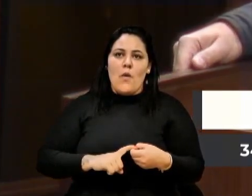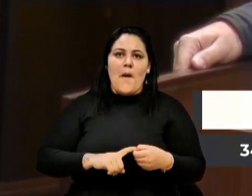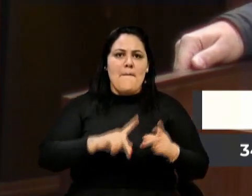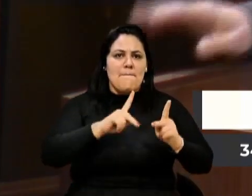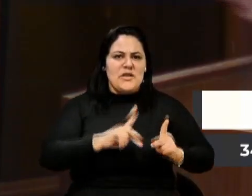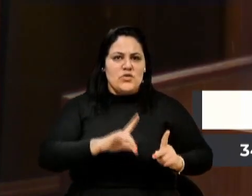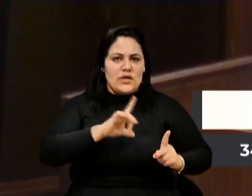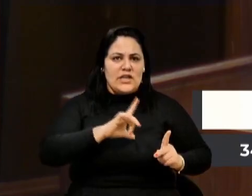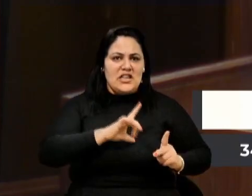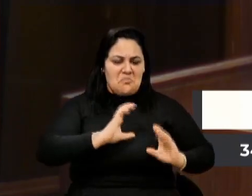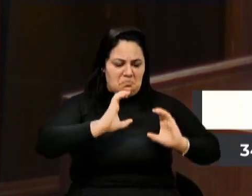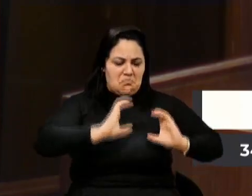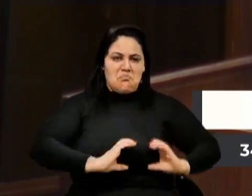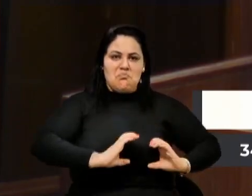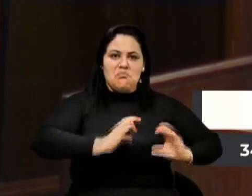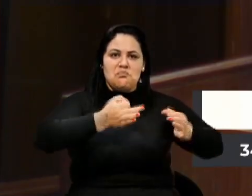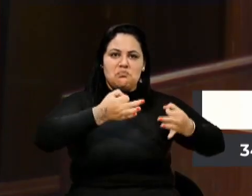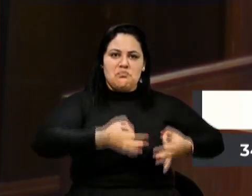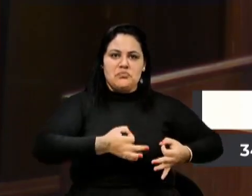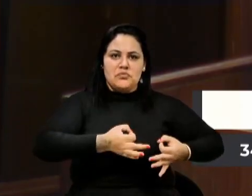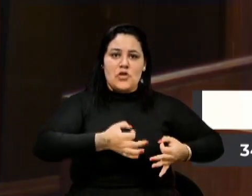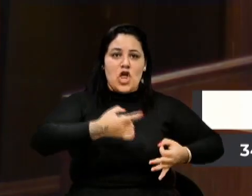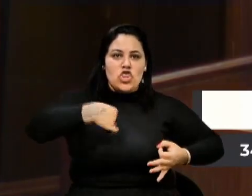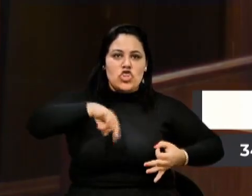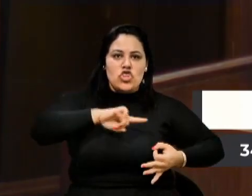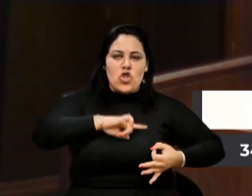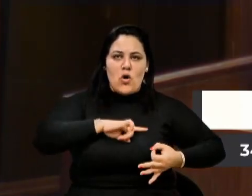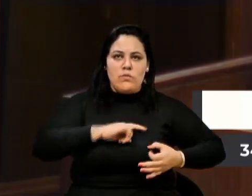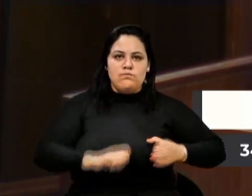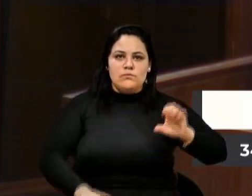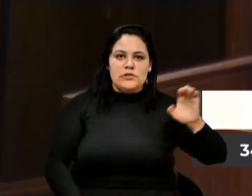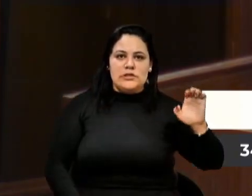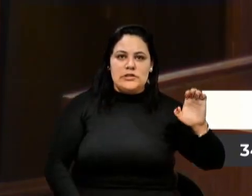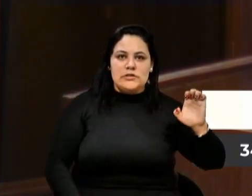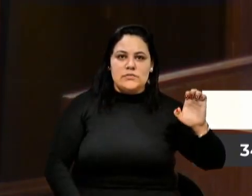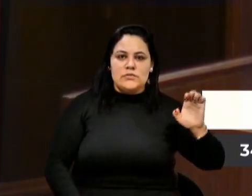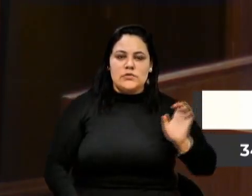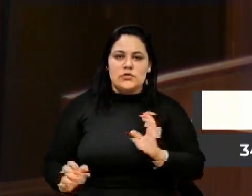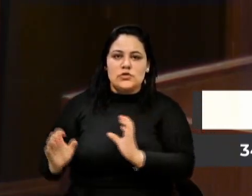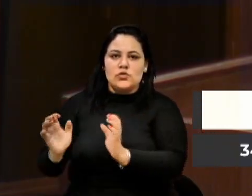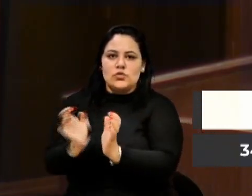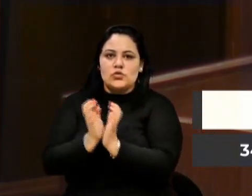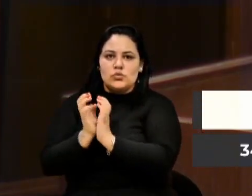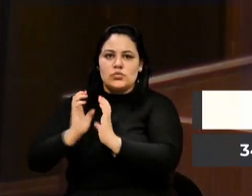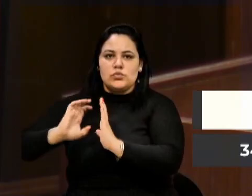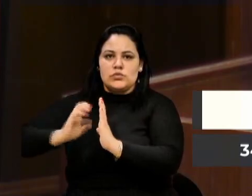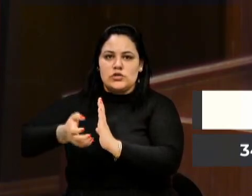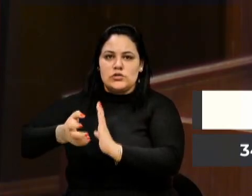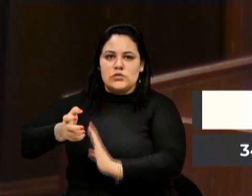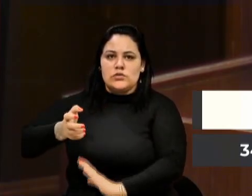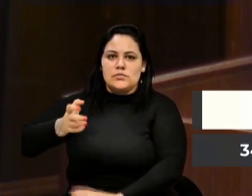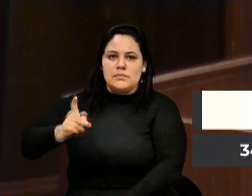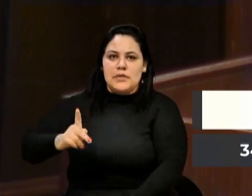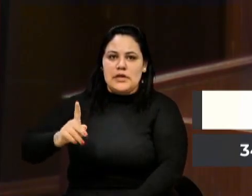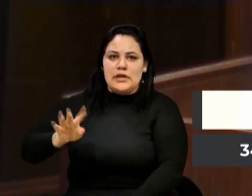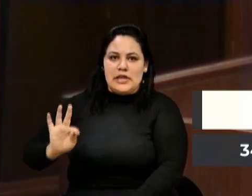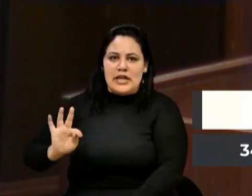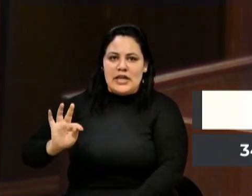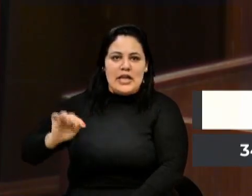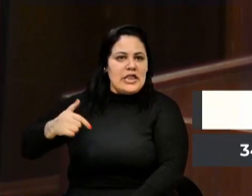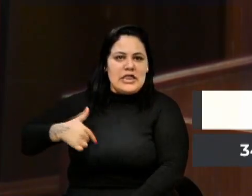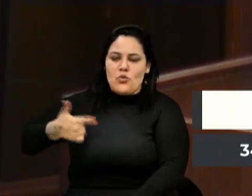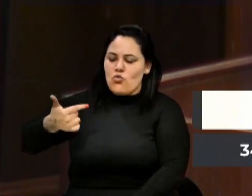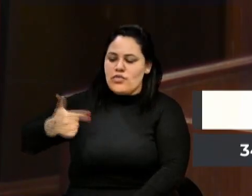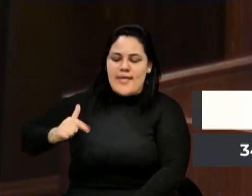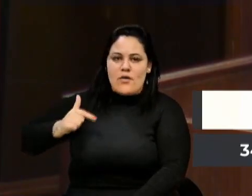e coerência. Nós, da esquerda e do Partido dos Trabalhadores, nós não temos problema em